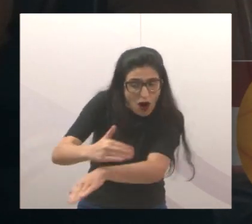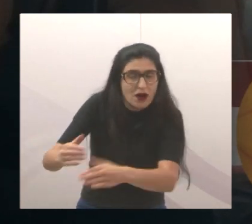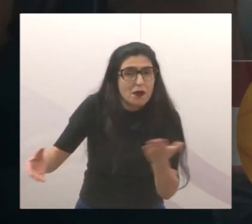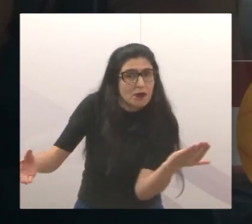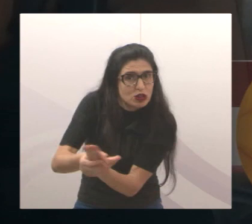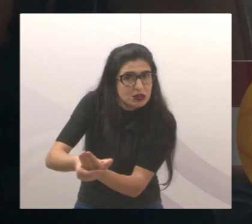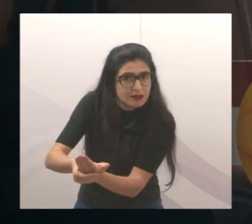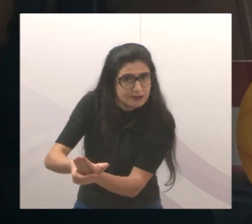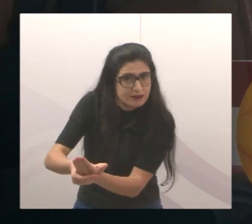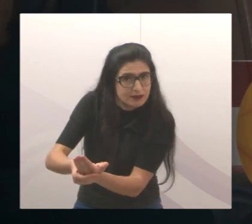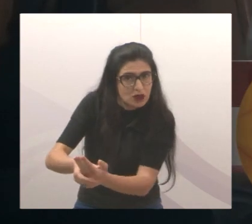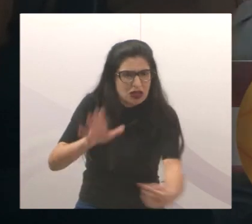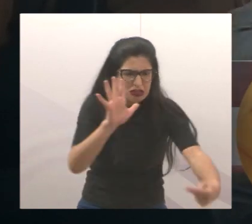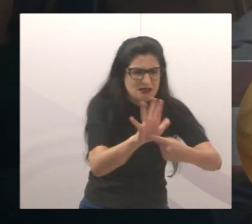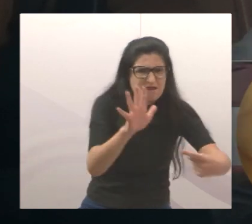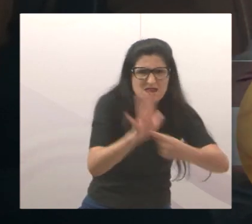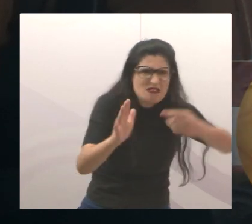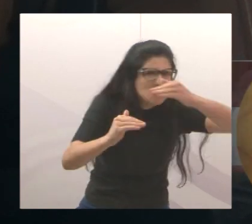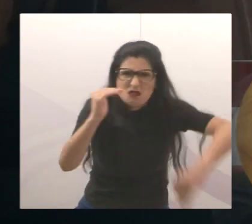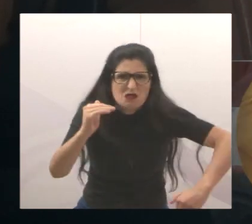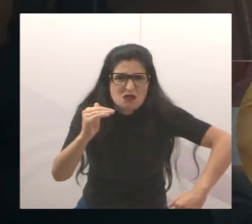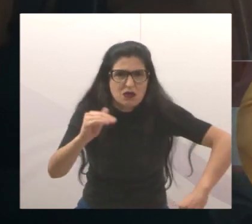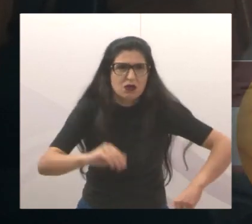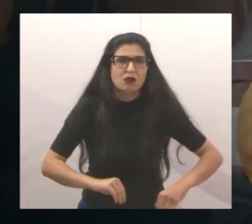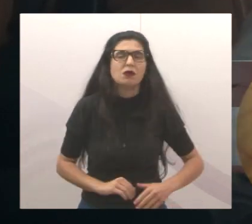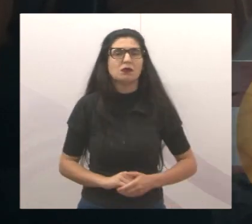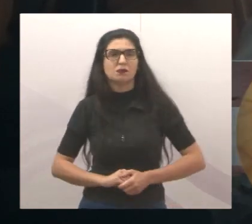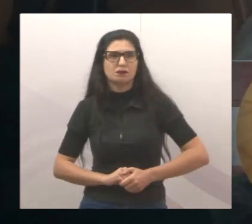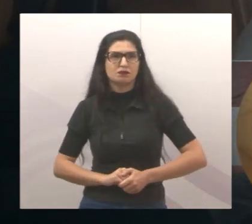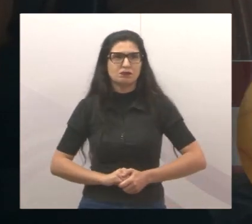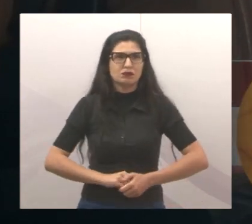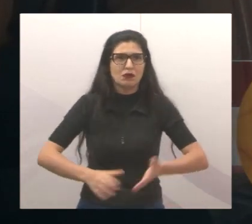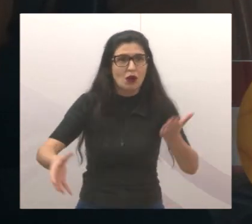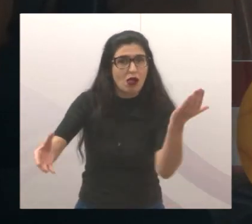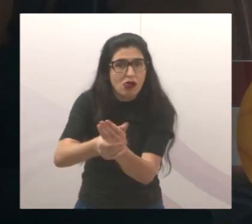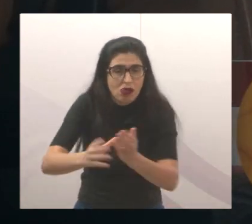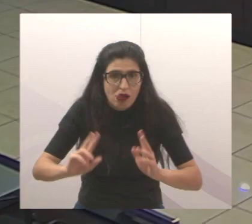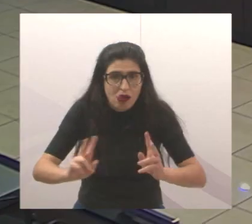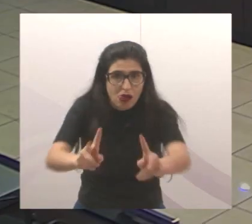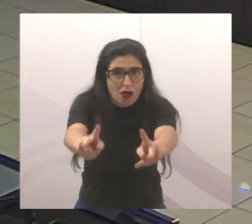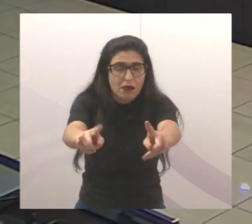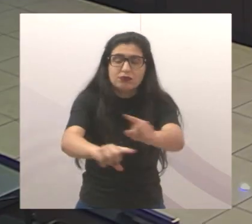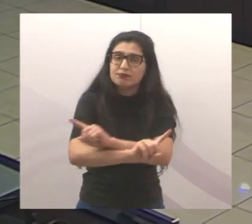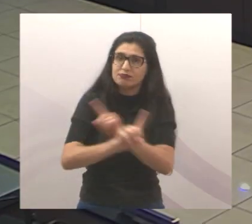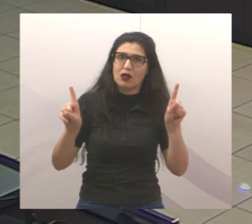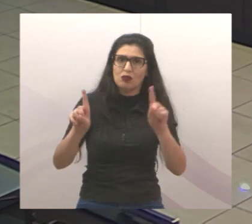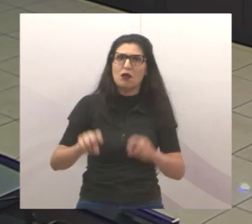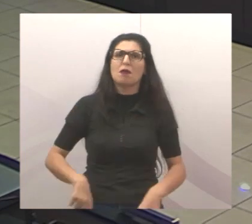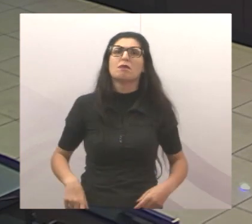mas dizer que vou cobrar aqui esse 100% de esgoto tratado.